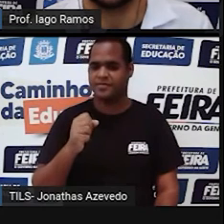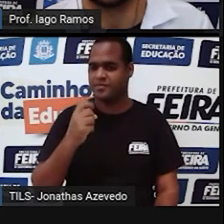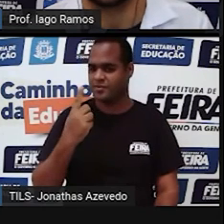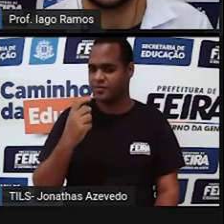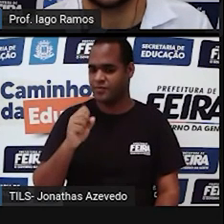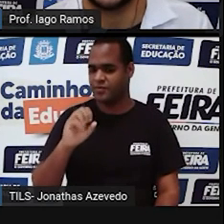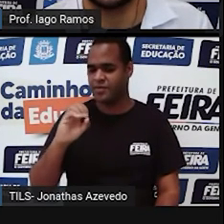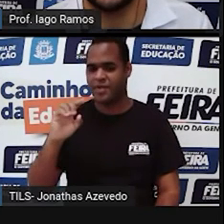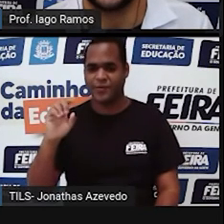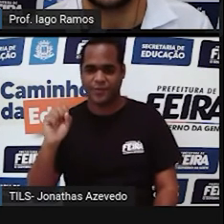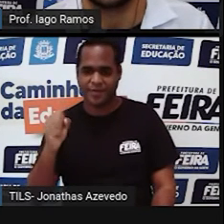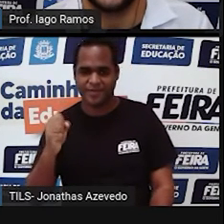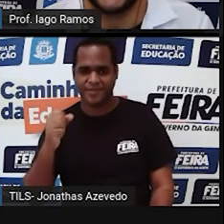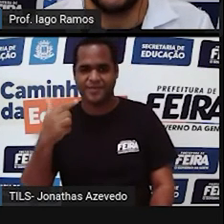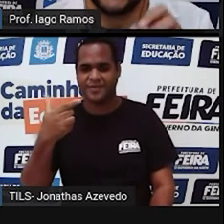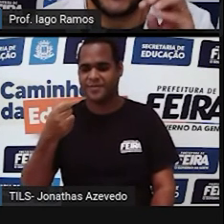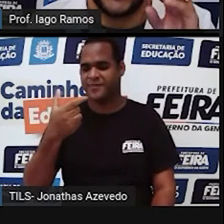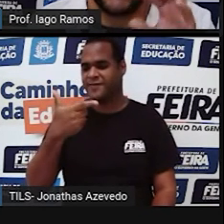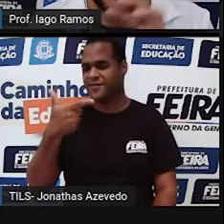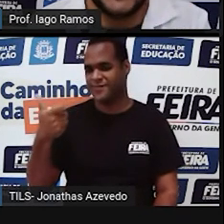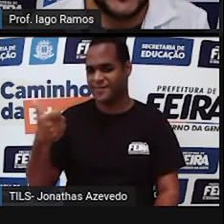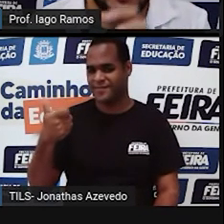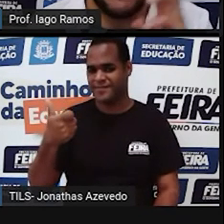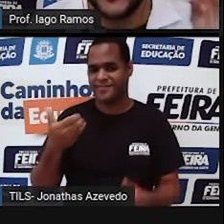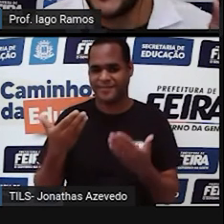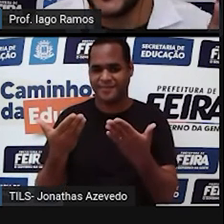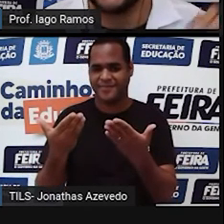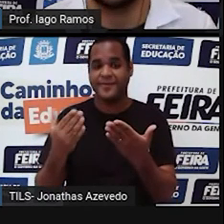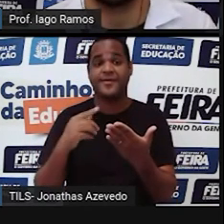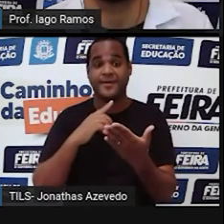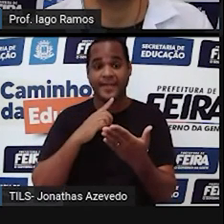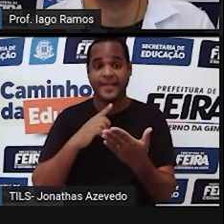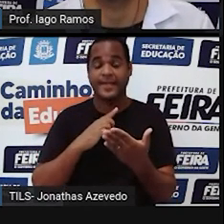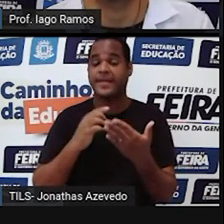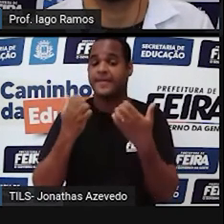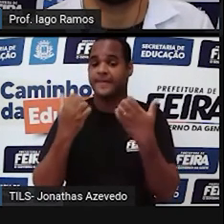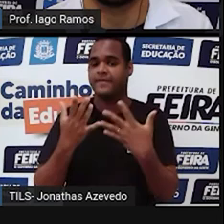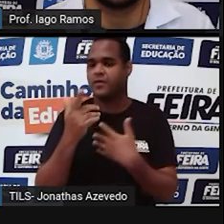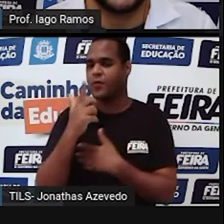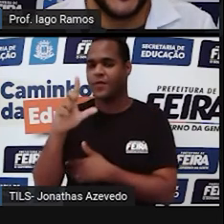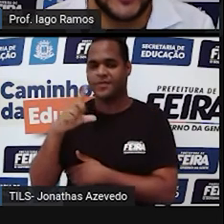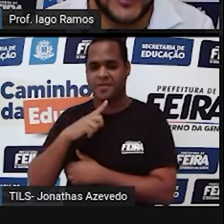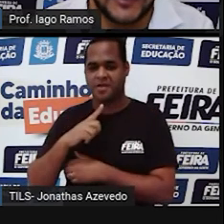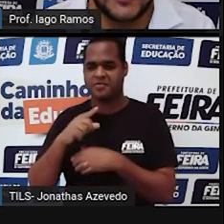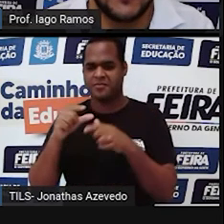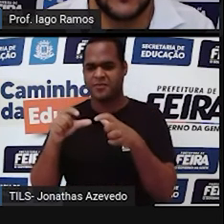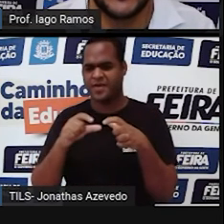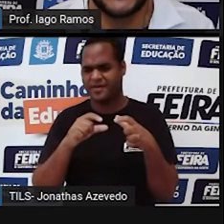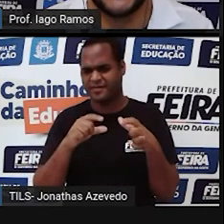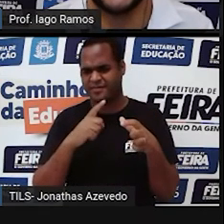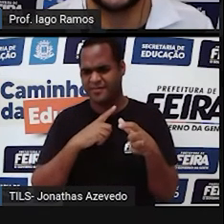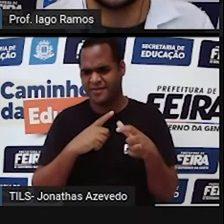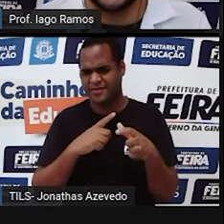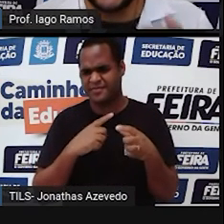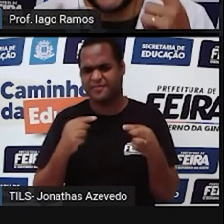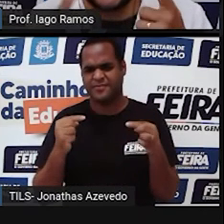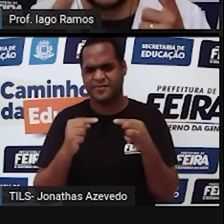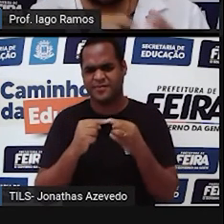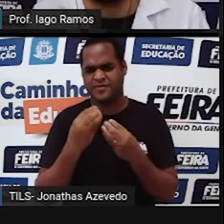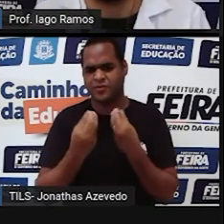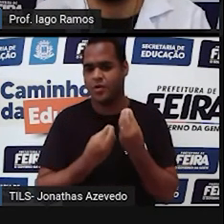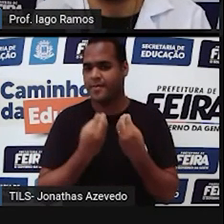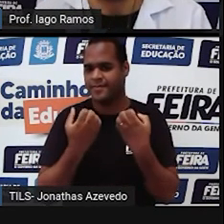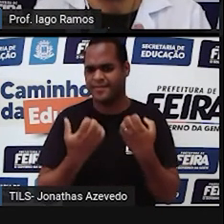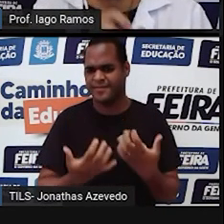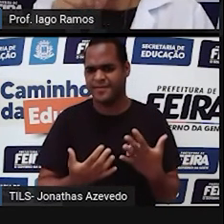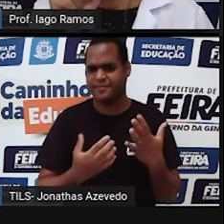18/8 de 2021, certo? Então, quando esse gráfico é retirado de algum outro lugar, tem que trazer essa fonte. Tem a legenda a gente